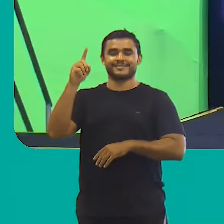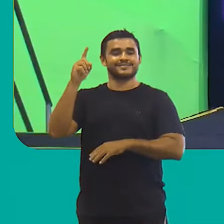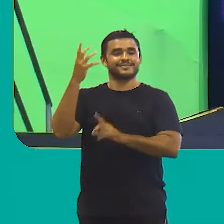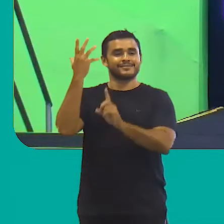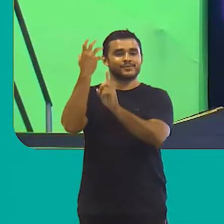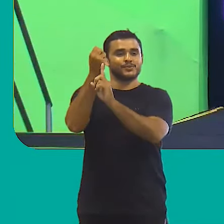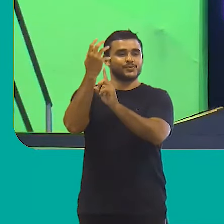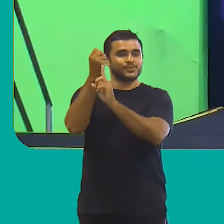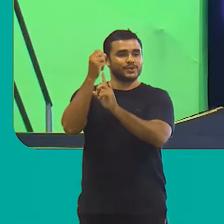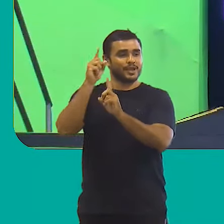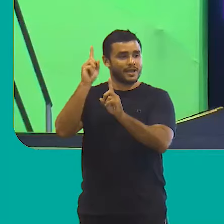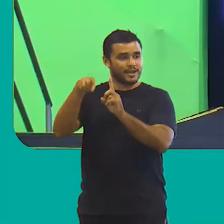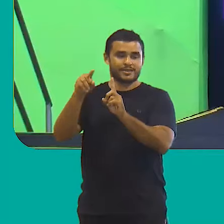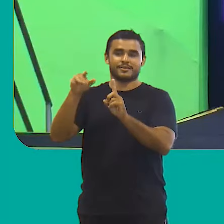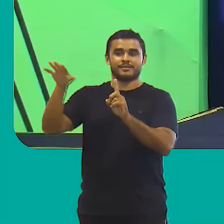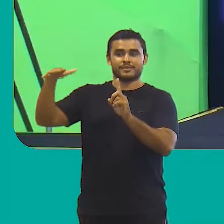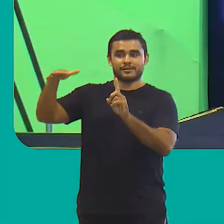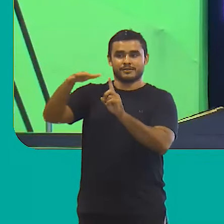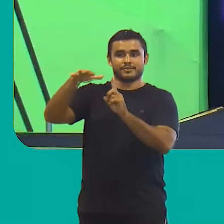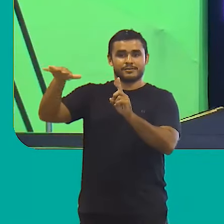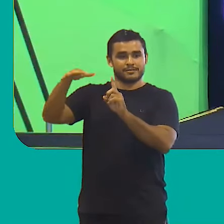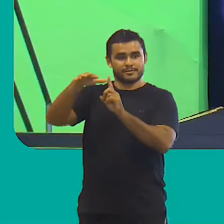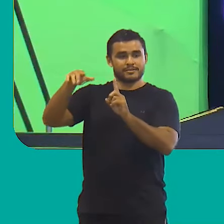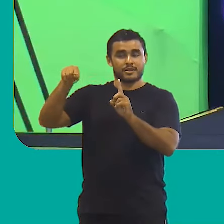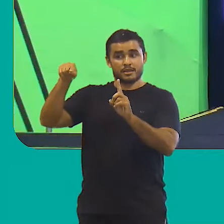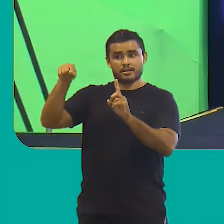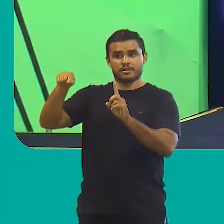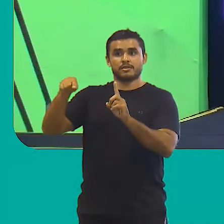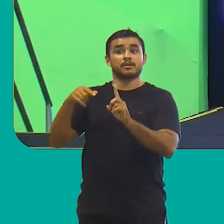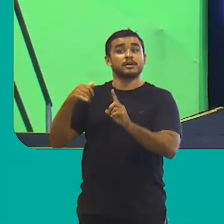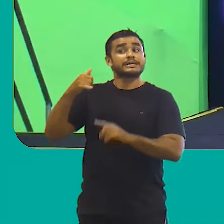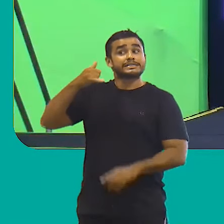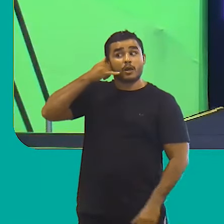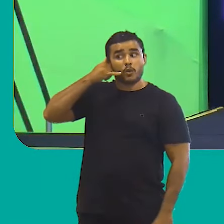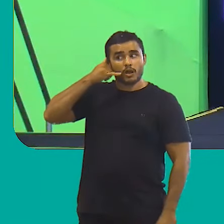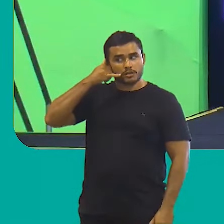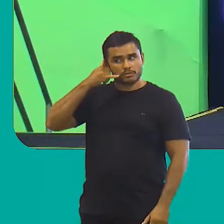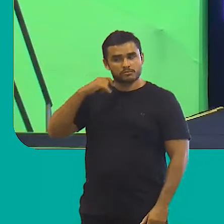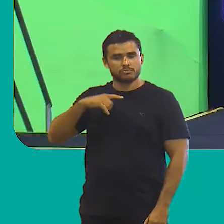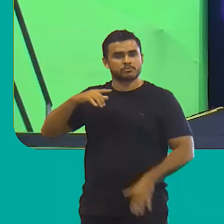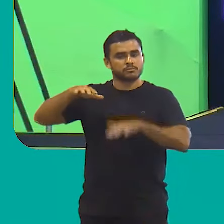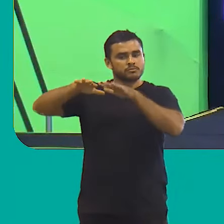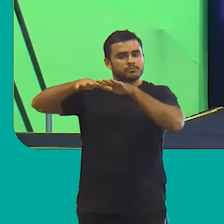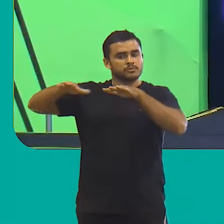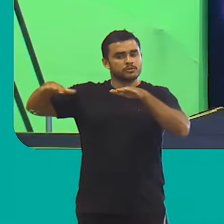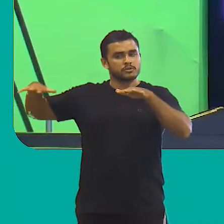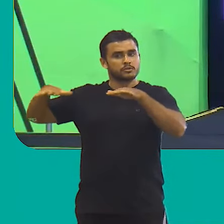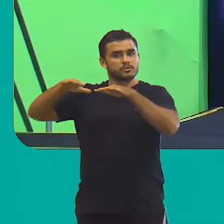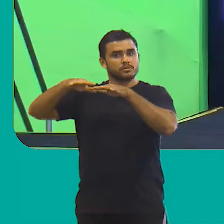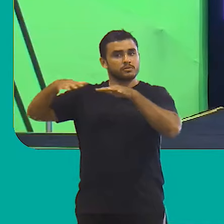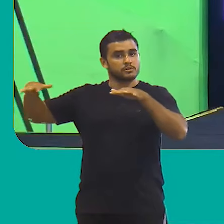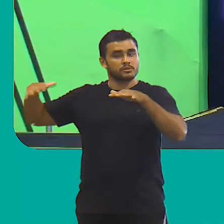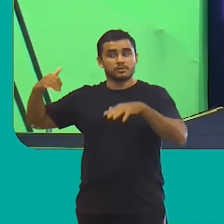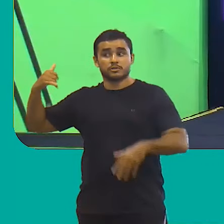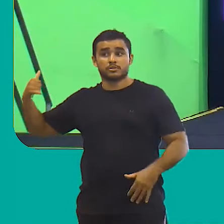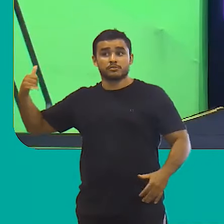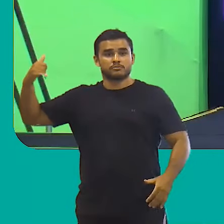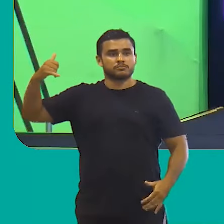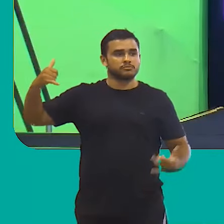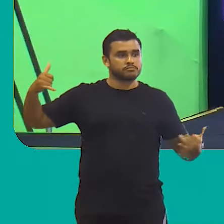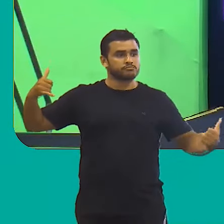magnético variável no celular. E o celular respondia criando um campo magnético